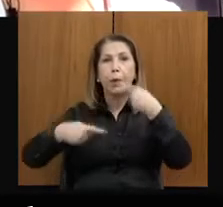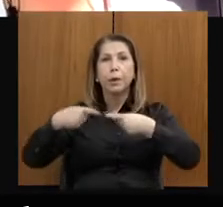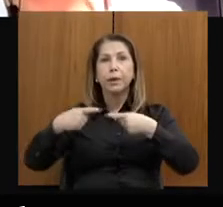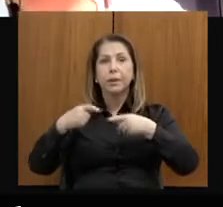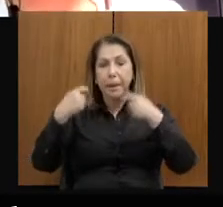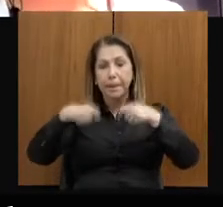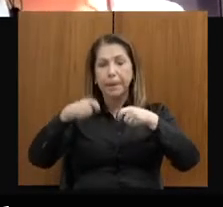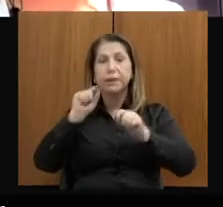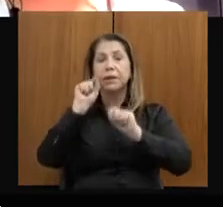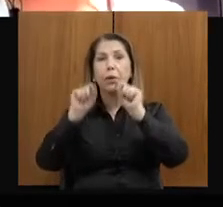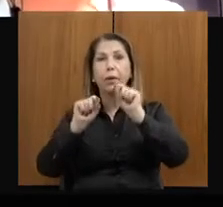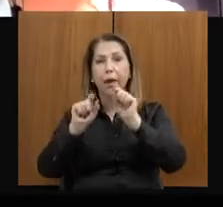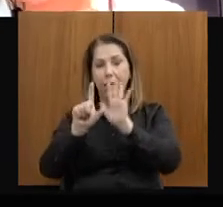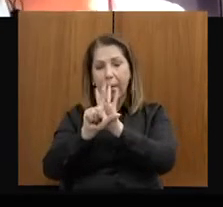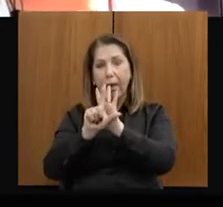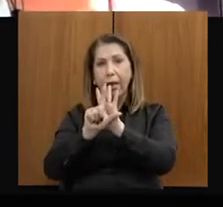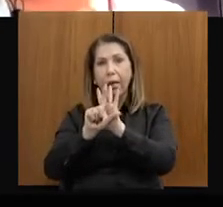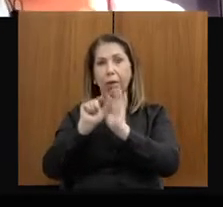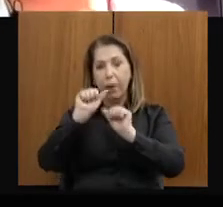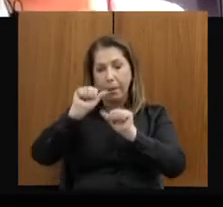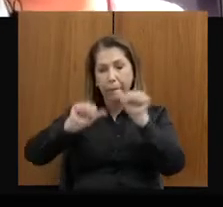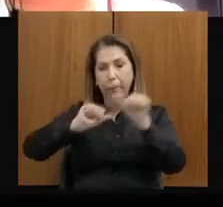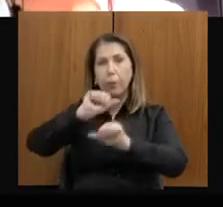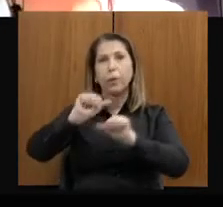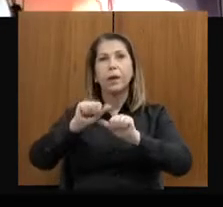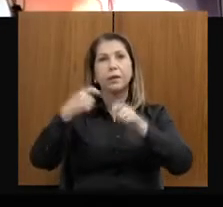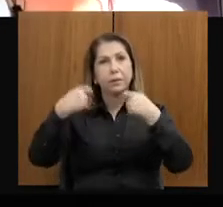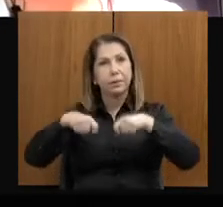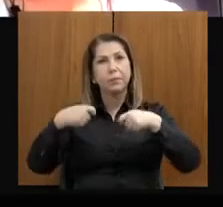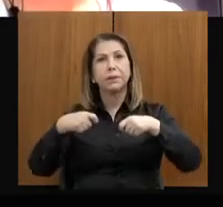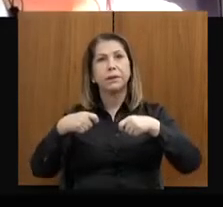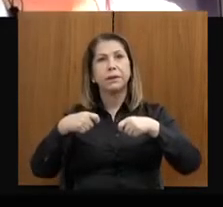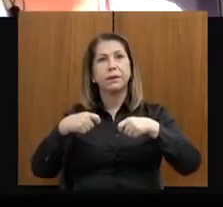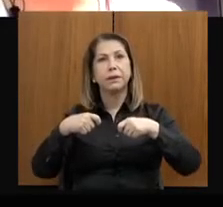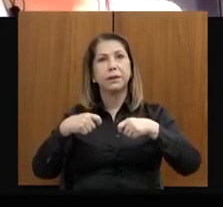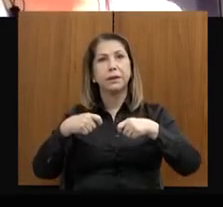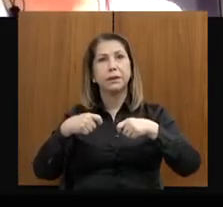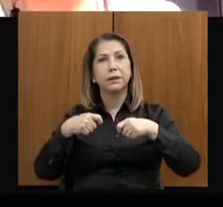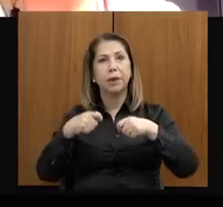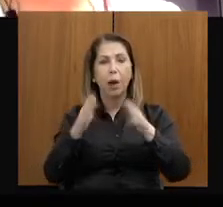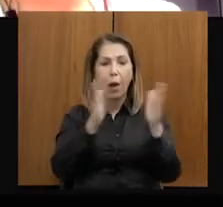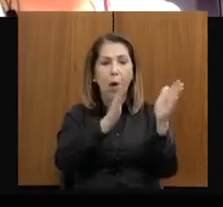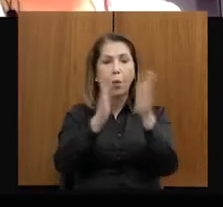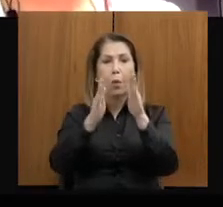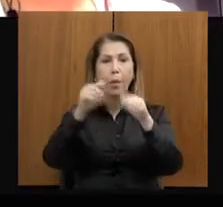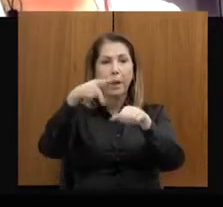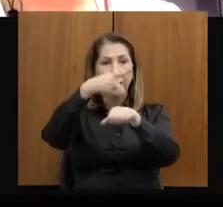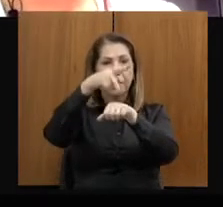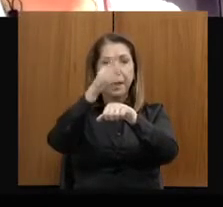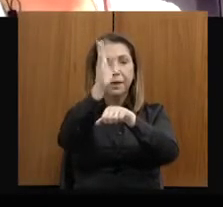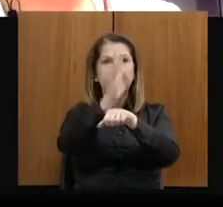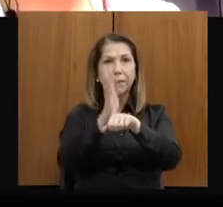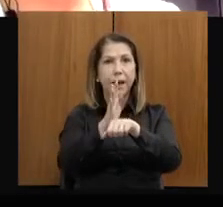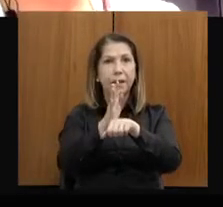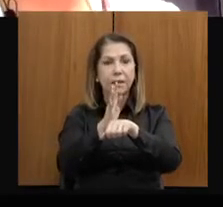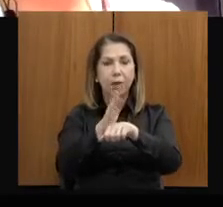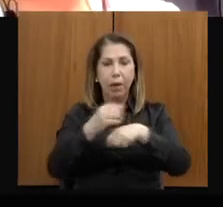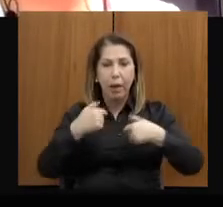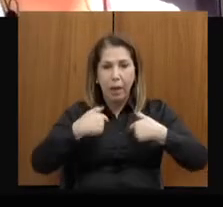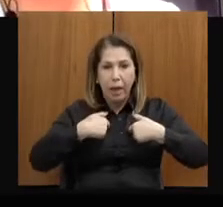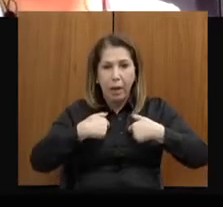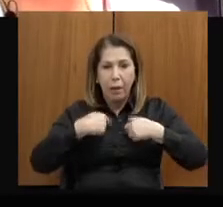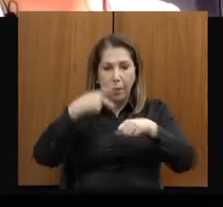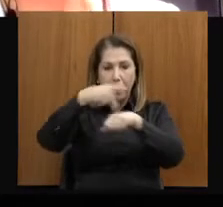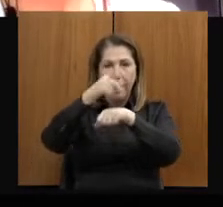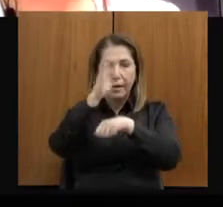portanto estão Inclusive a chave da mudança o que a gente tem algum peso nesse país a gente não precisa se definir mais